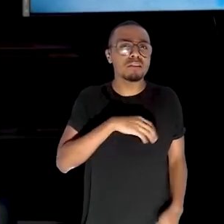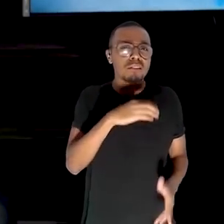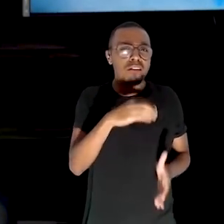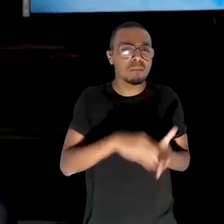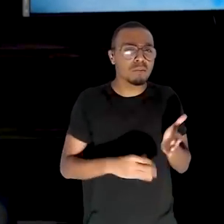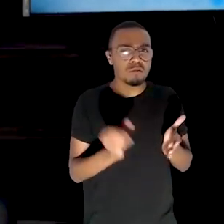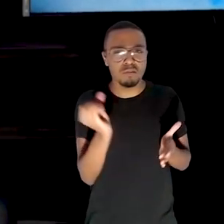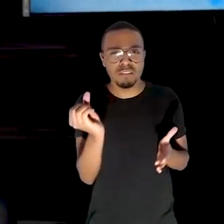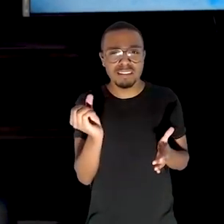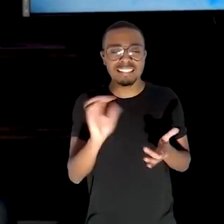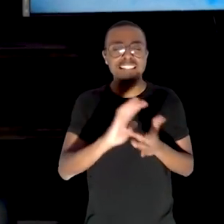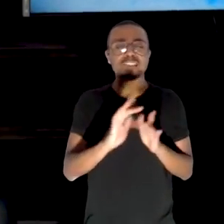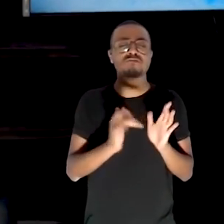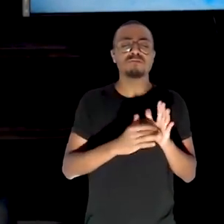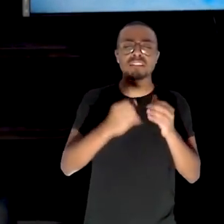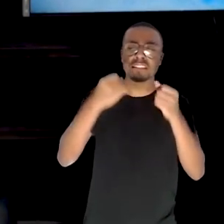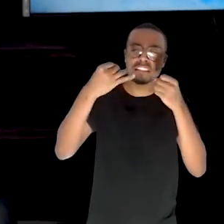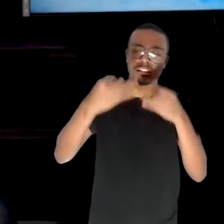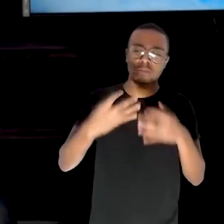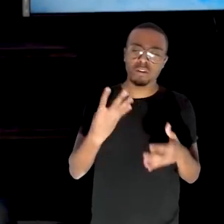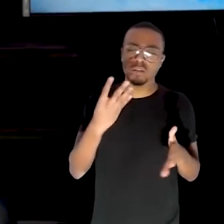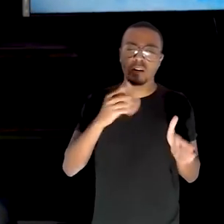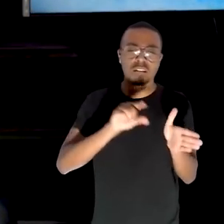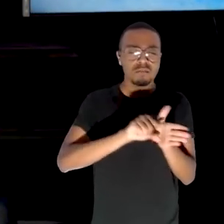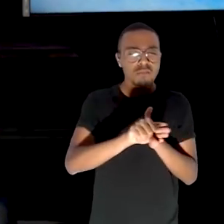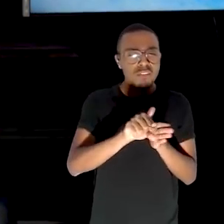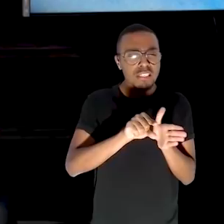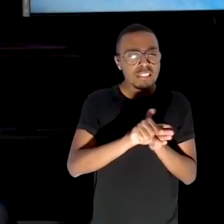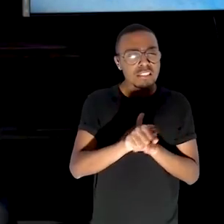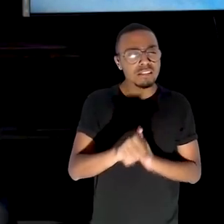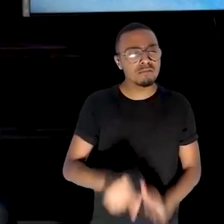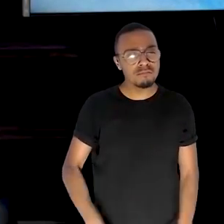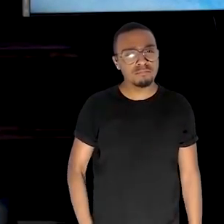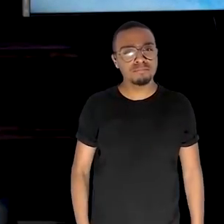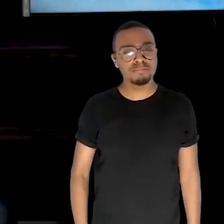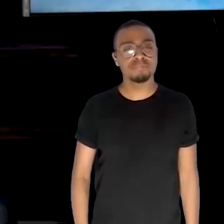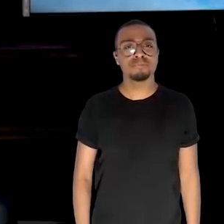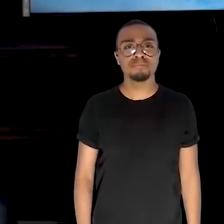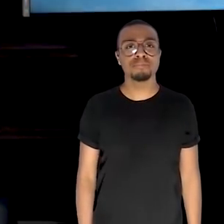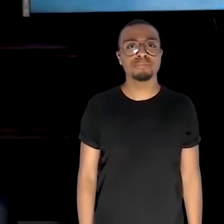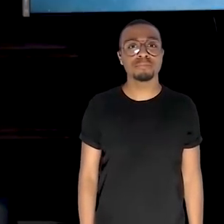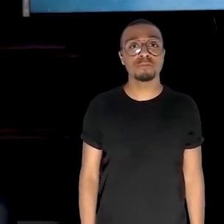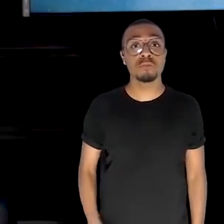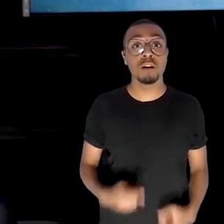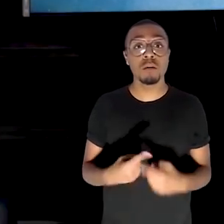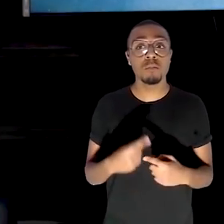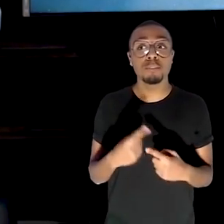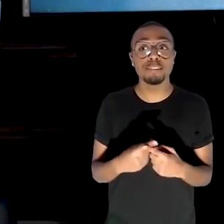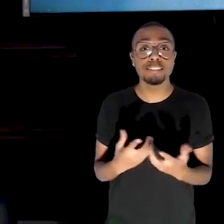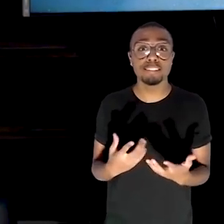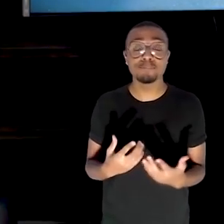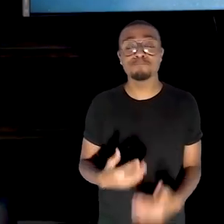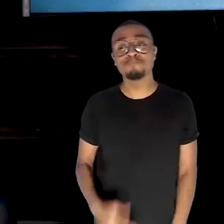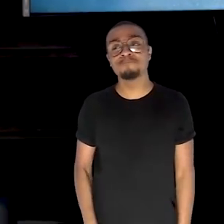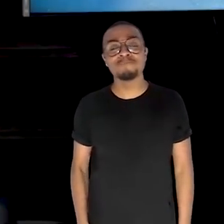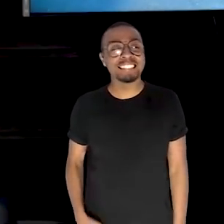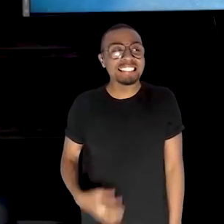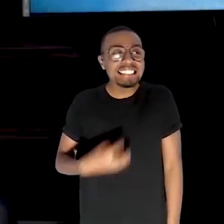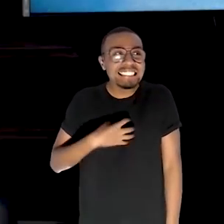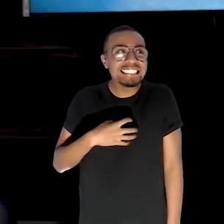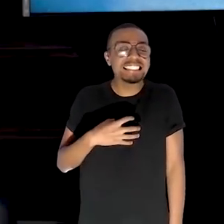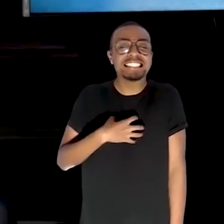porque exatamente existe uma tentação, existe uma